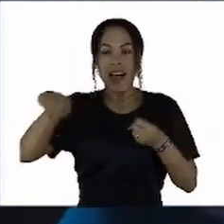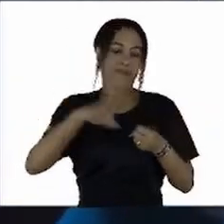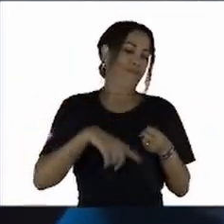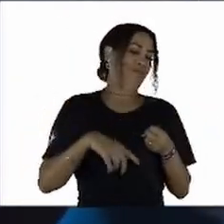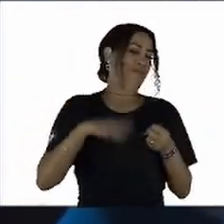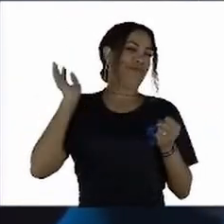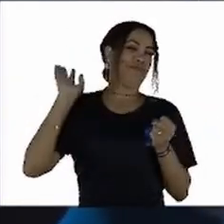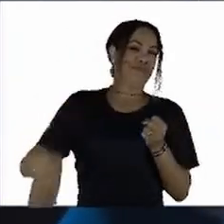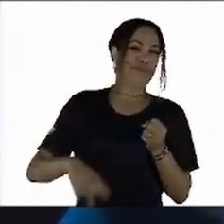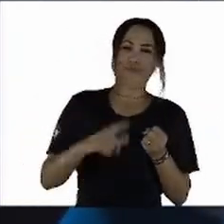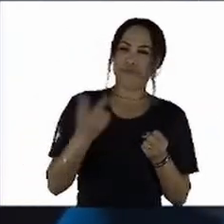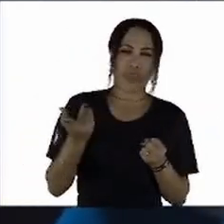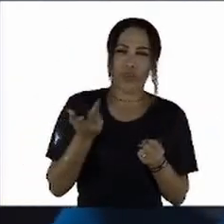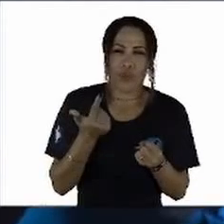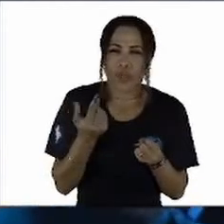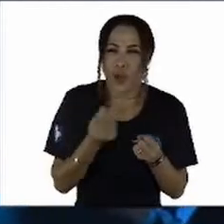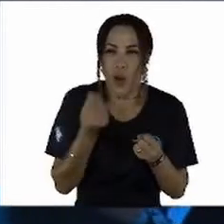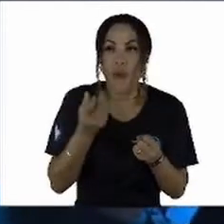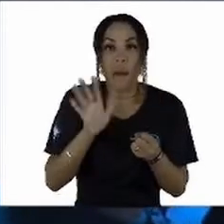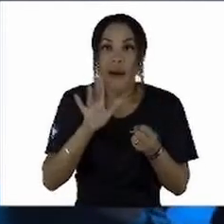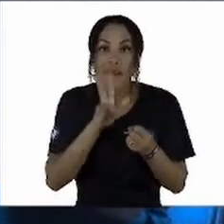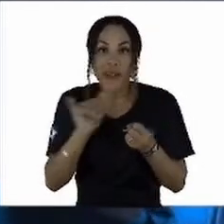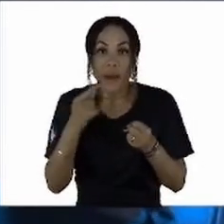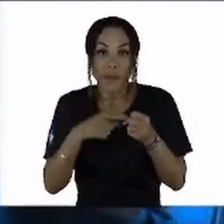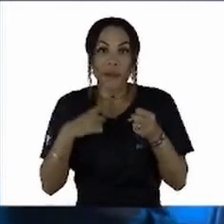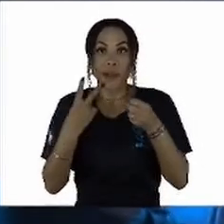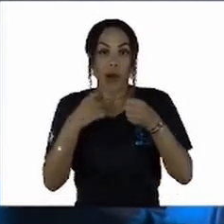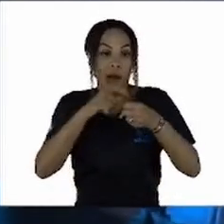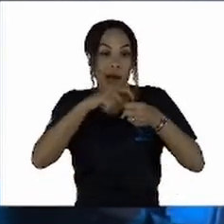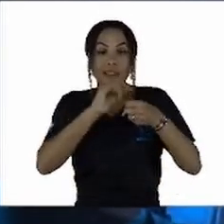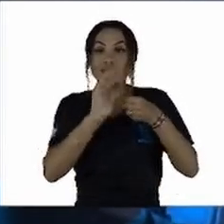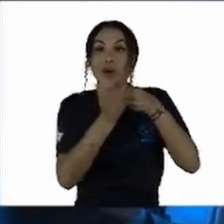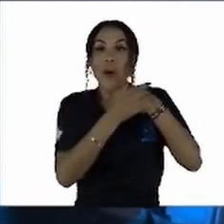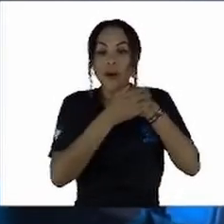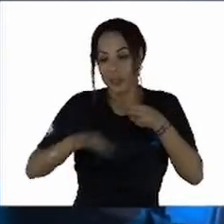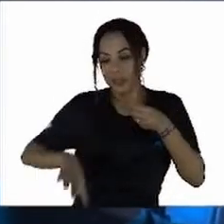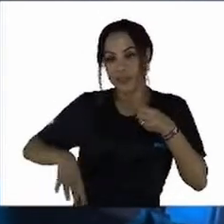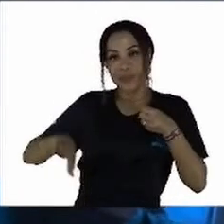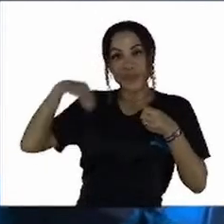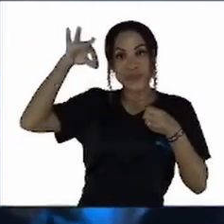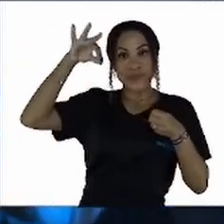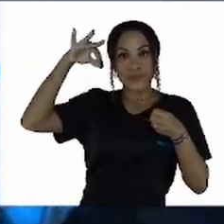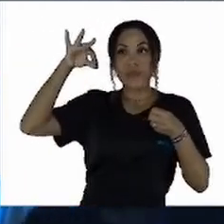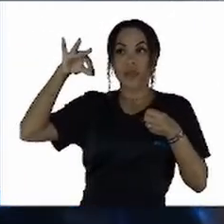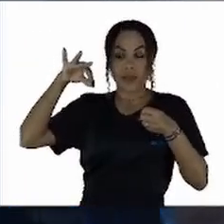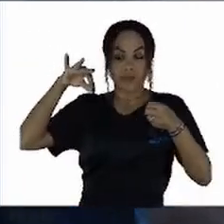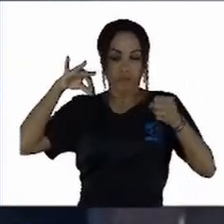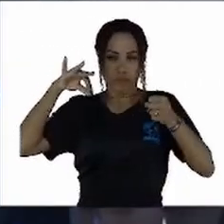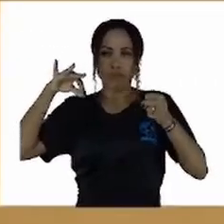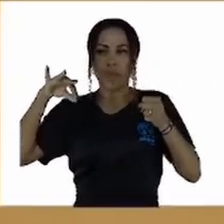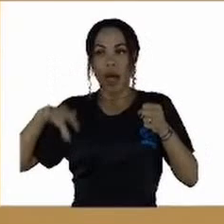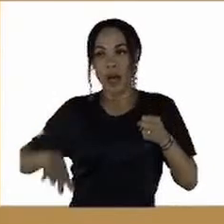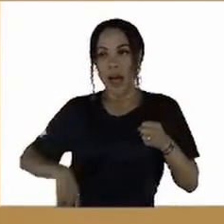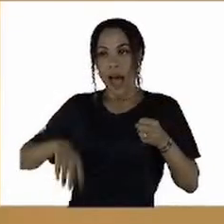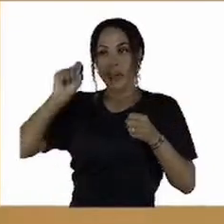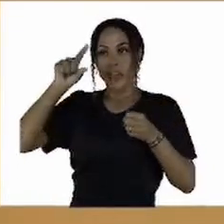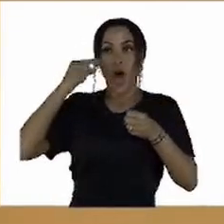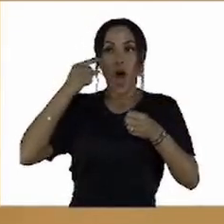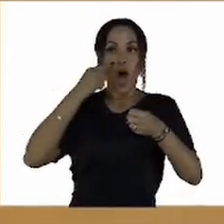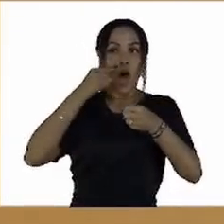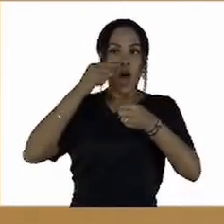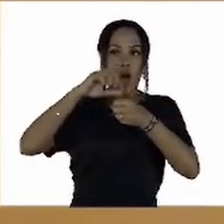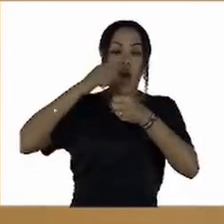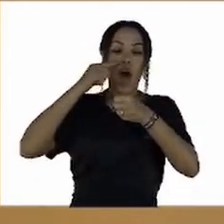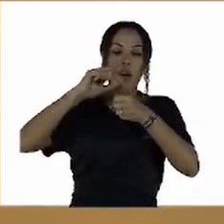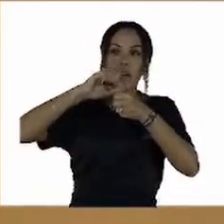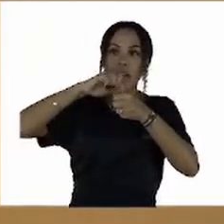fala, é ruim, hein? Claro que ele ia fazer isso. Por quê? Porque ele tinha dois lenços escondidos, um na mão e o outro era da mágica. Então ele deixava aqui na mão, pegava o azul, falava, olha,